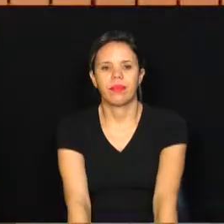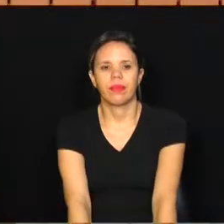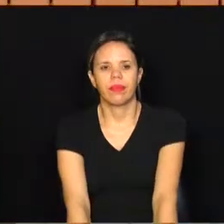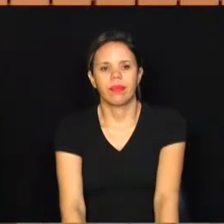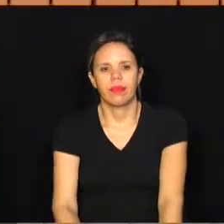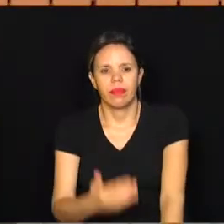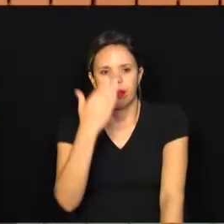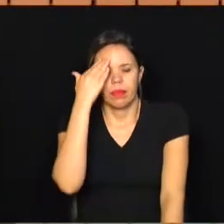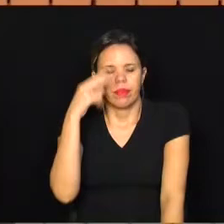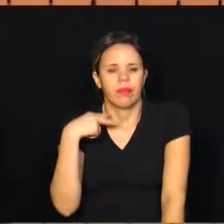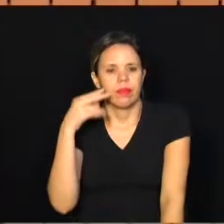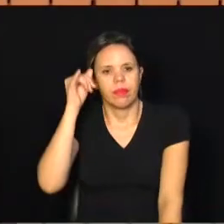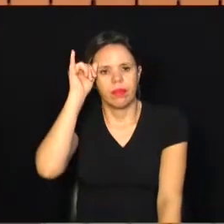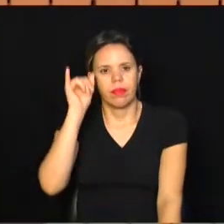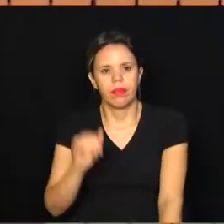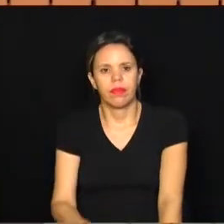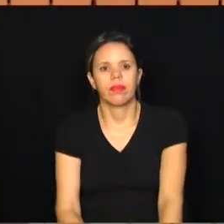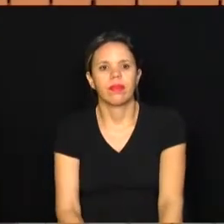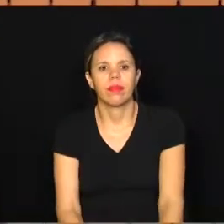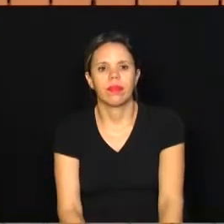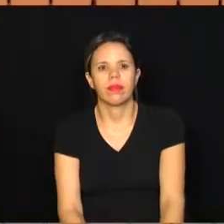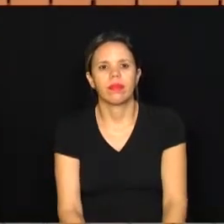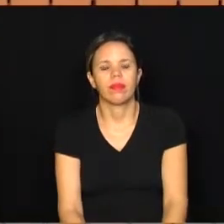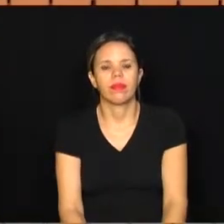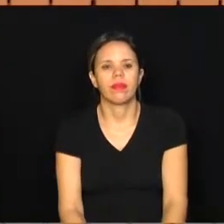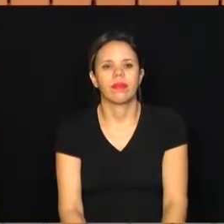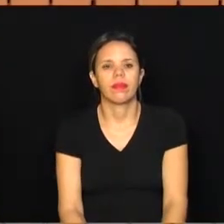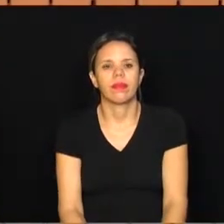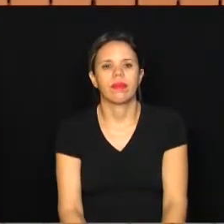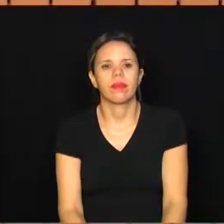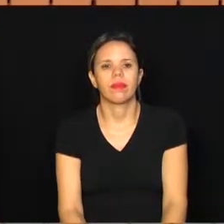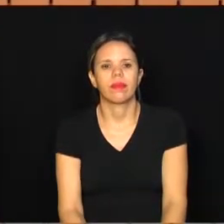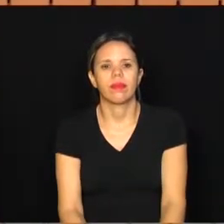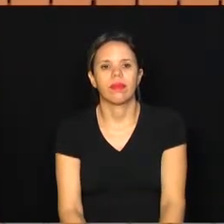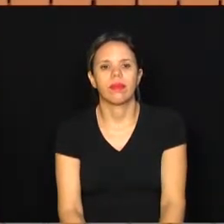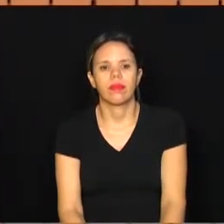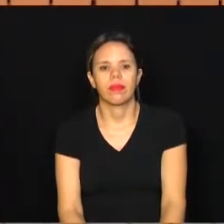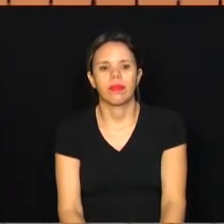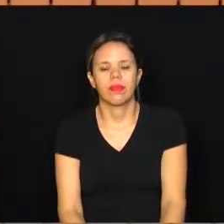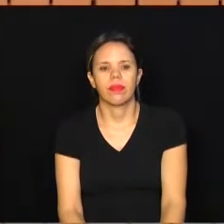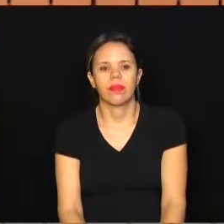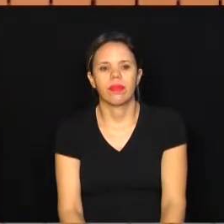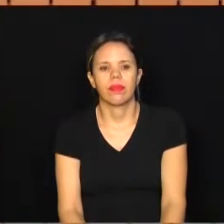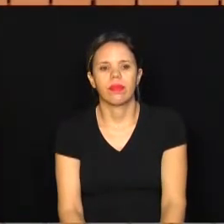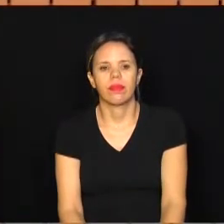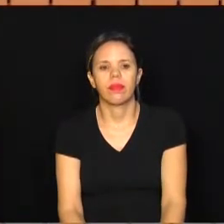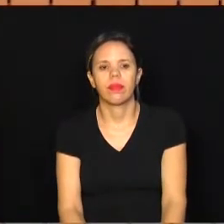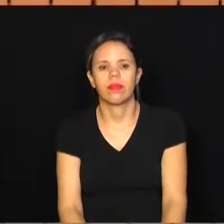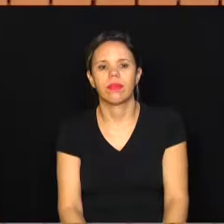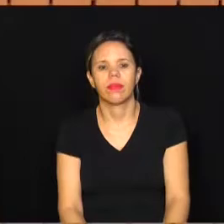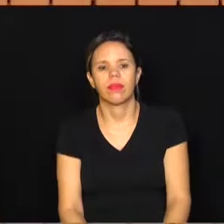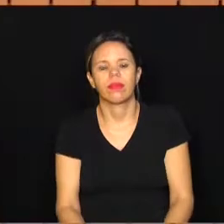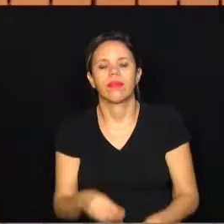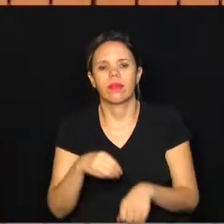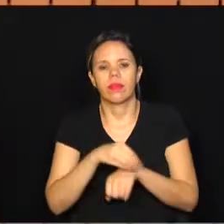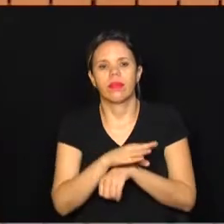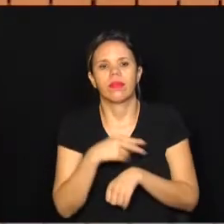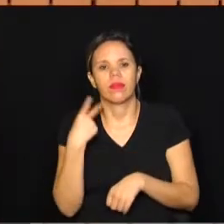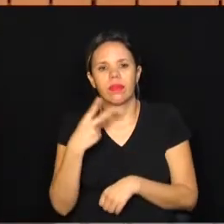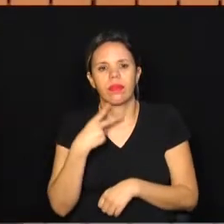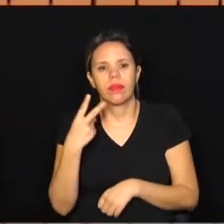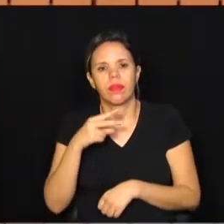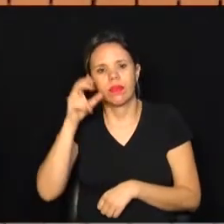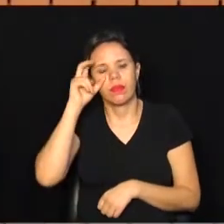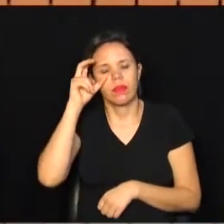Obrigado, Paulo. Muito obrigado, Paulo. Valeu, sua contribuição importante. Queria passar, então, ao vereador